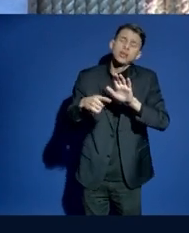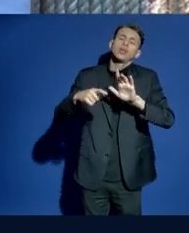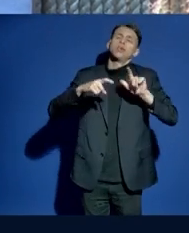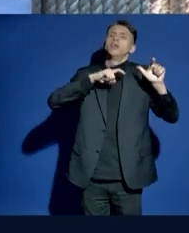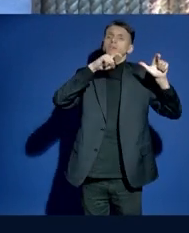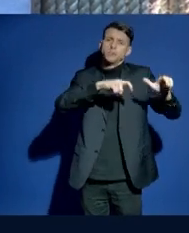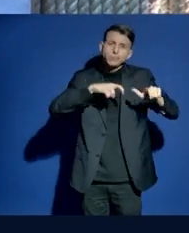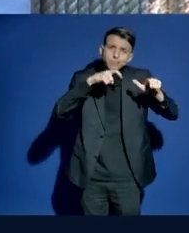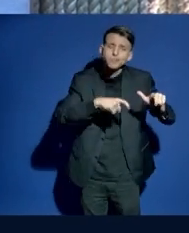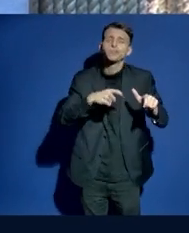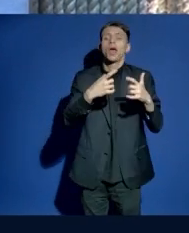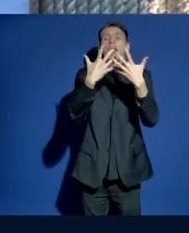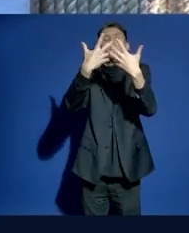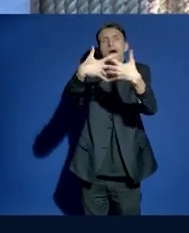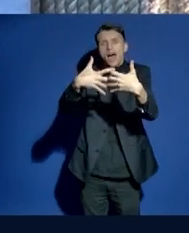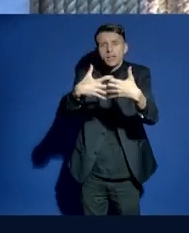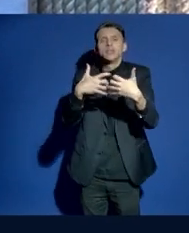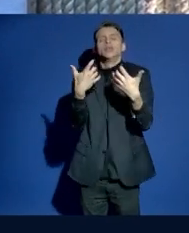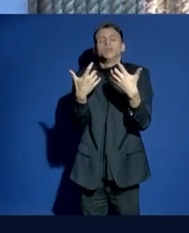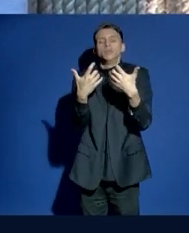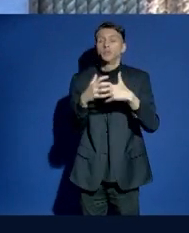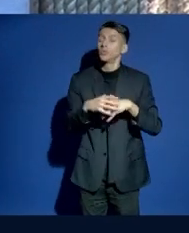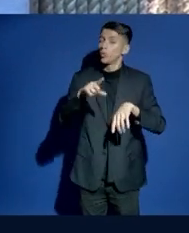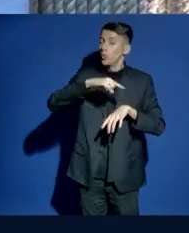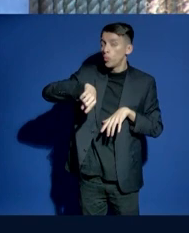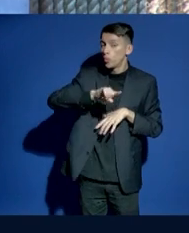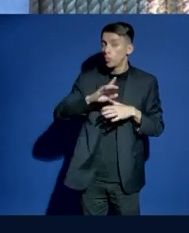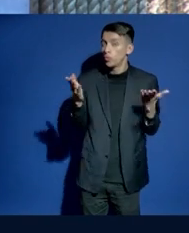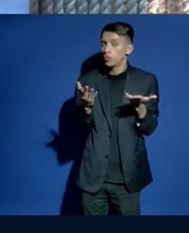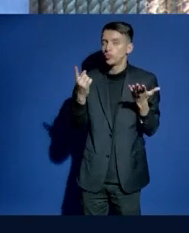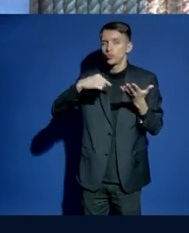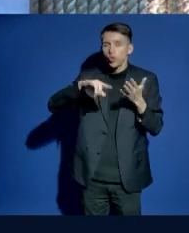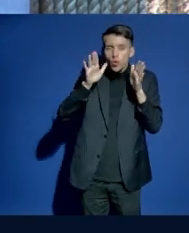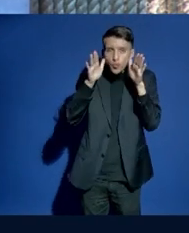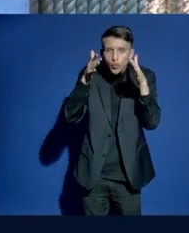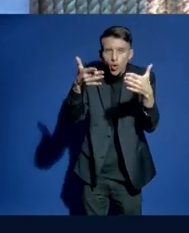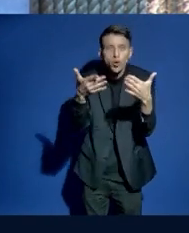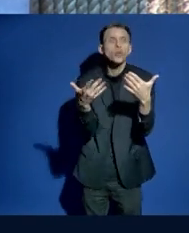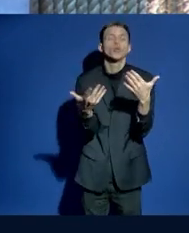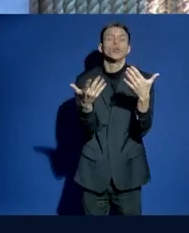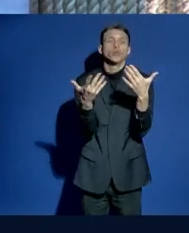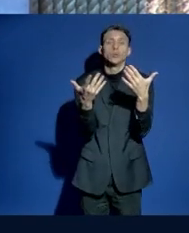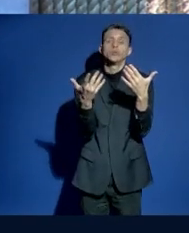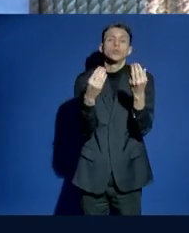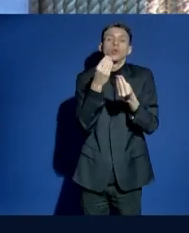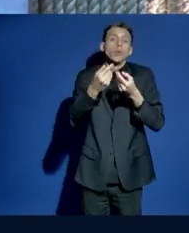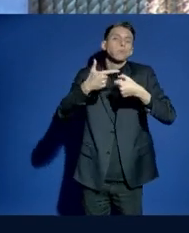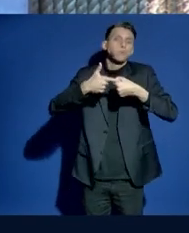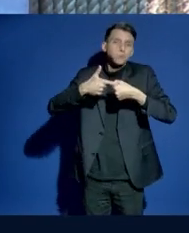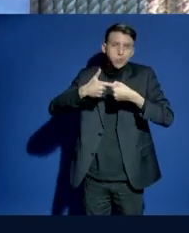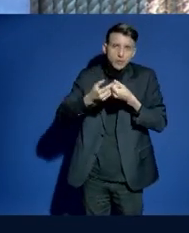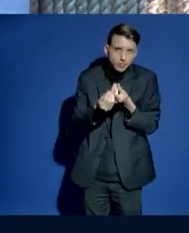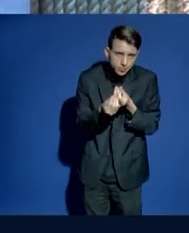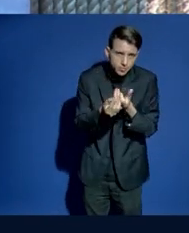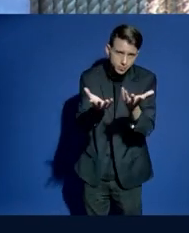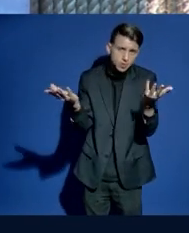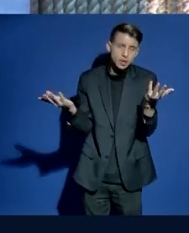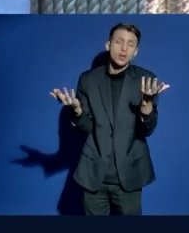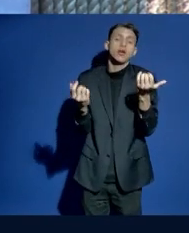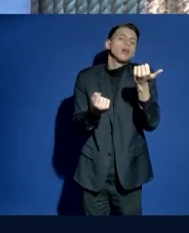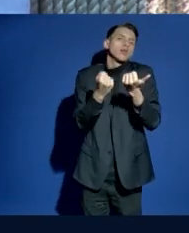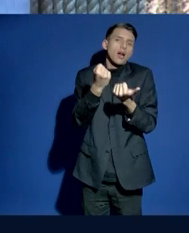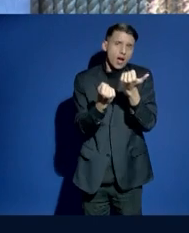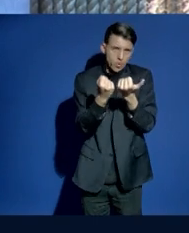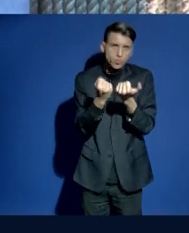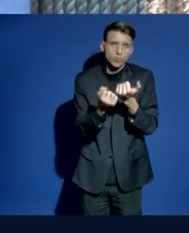e também hoje também olhando já bastante a substituição de combustível nas frotas de veículo